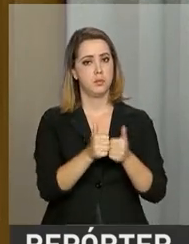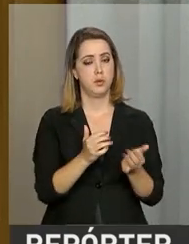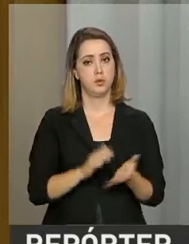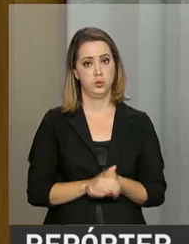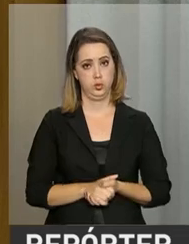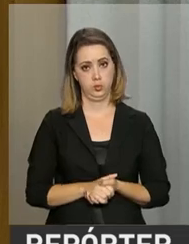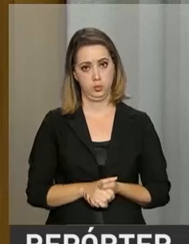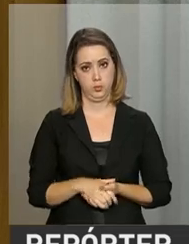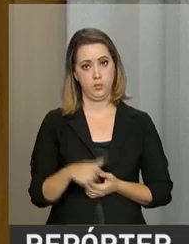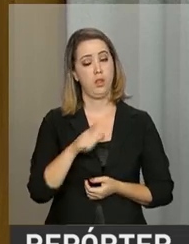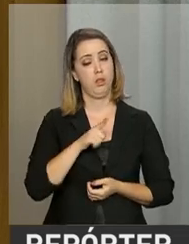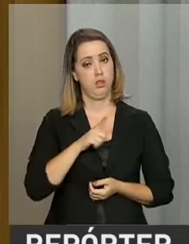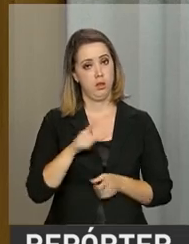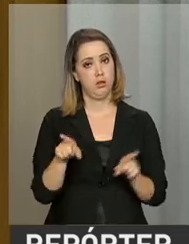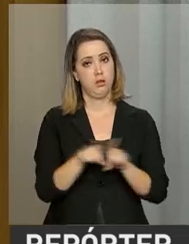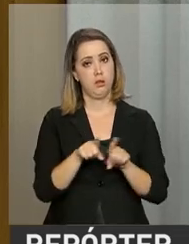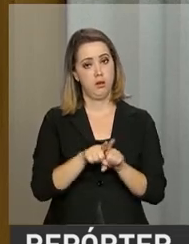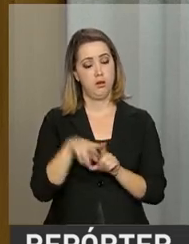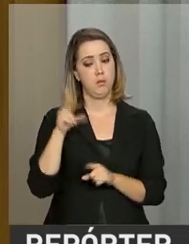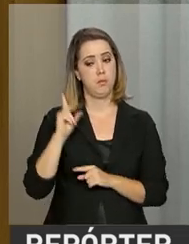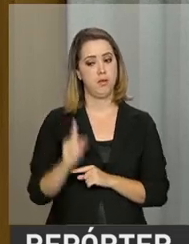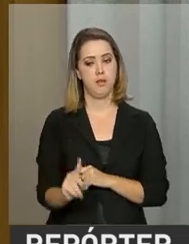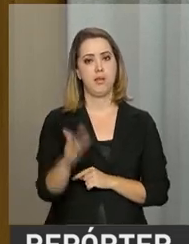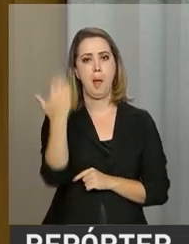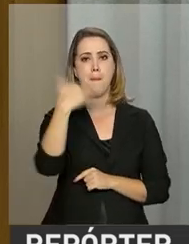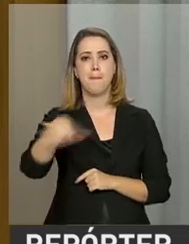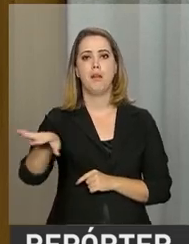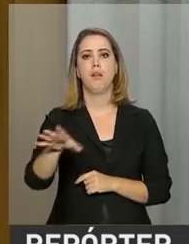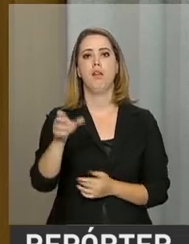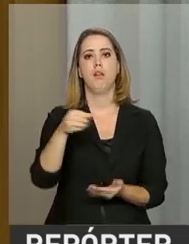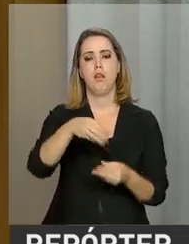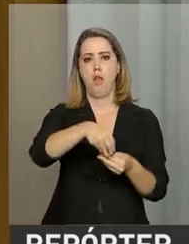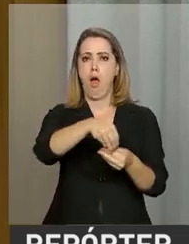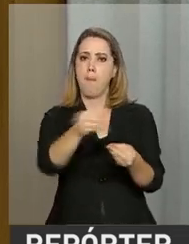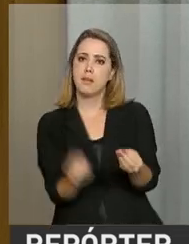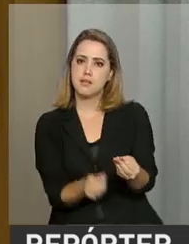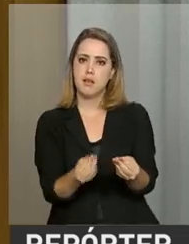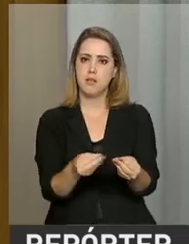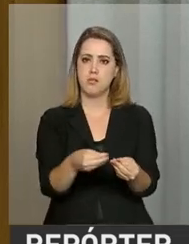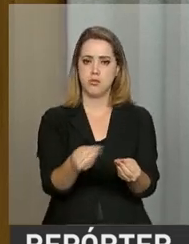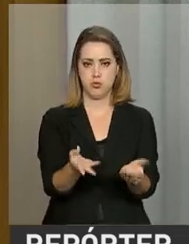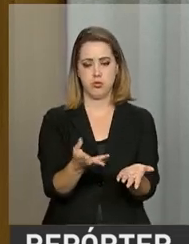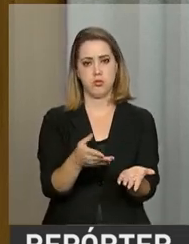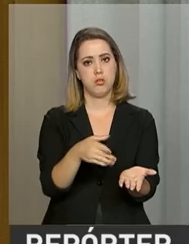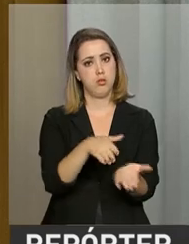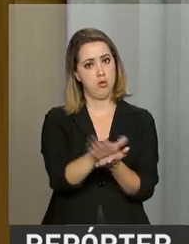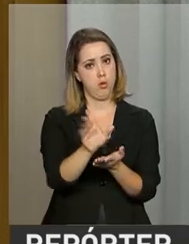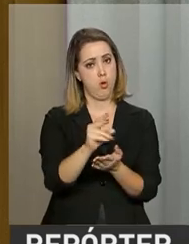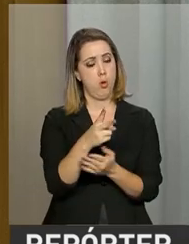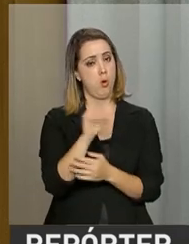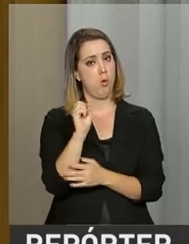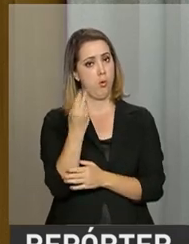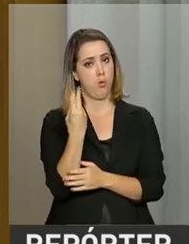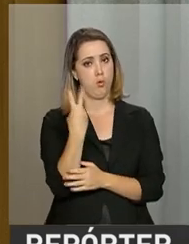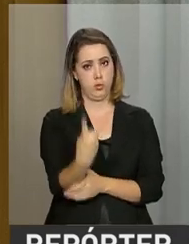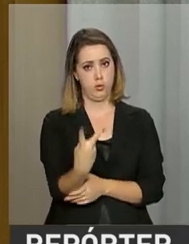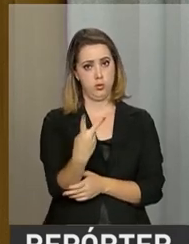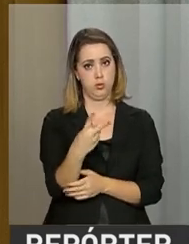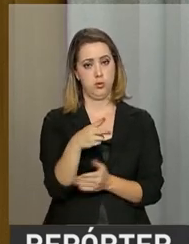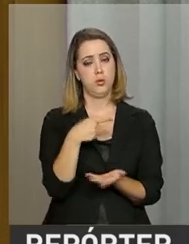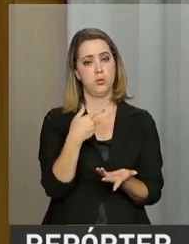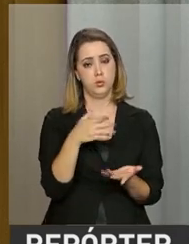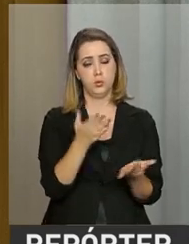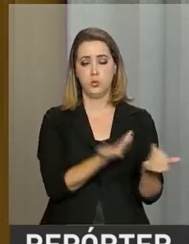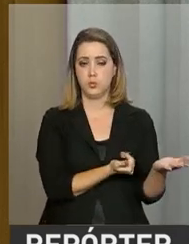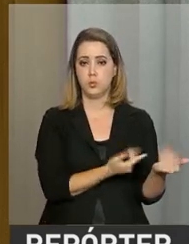e aí a gente tem também direito a meia passagem ou a duas passagens em cada viagem para